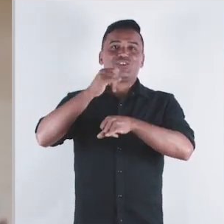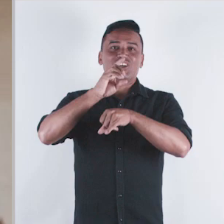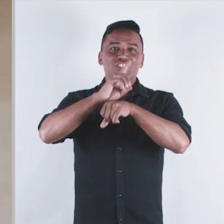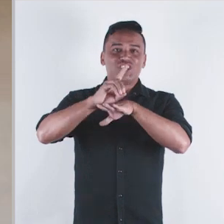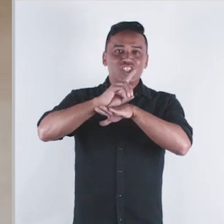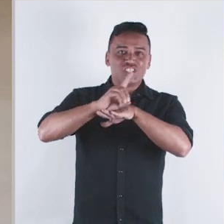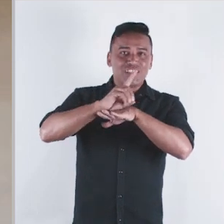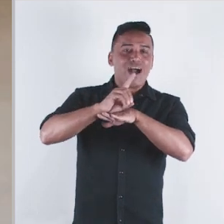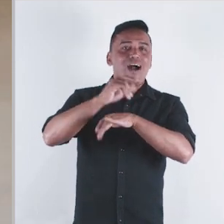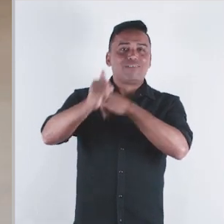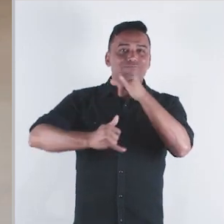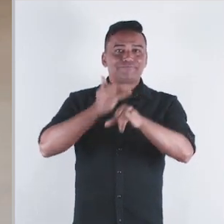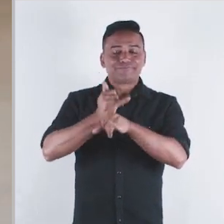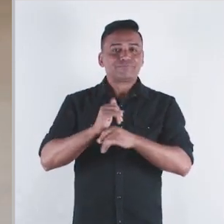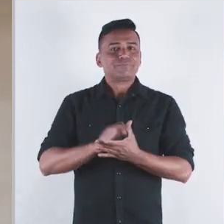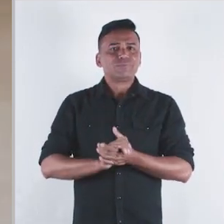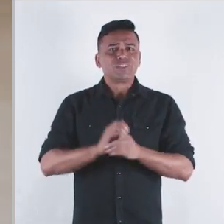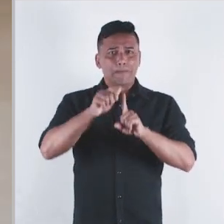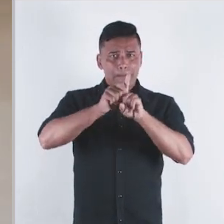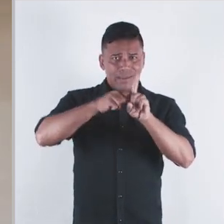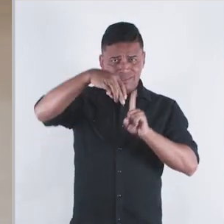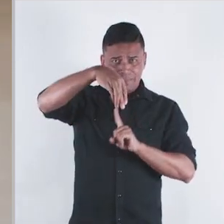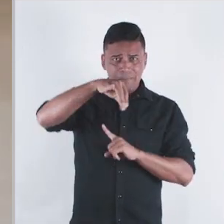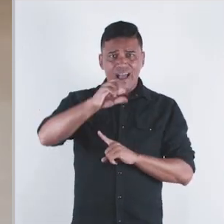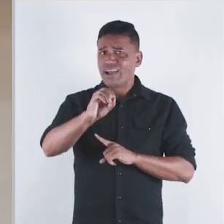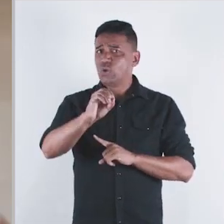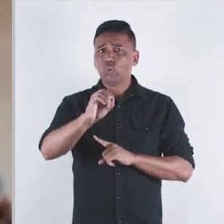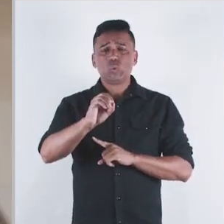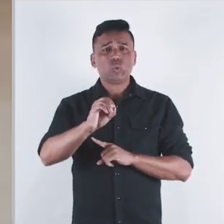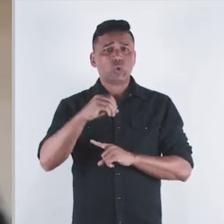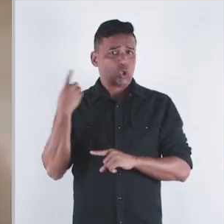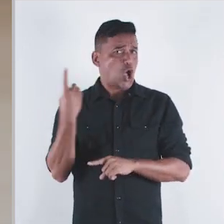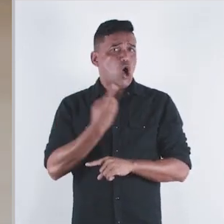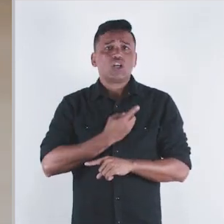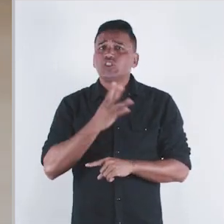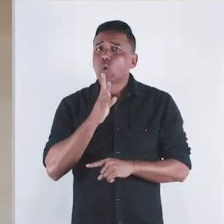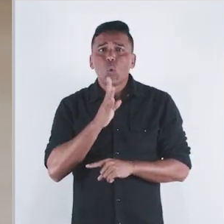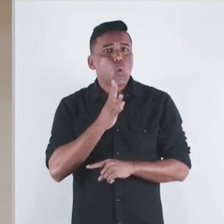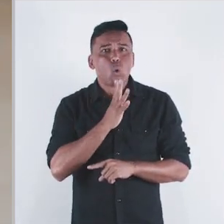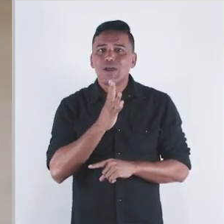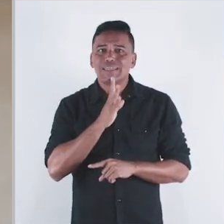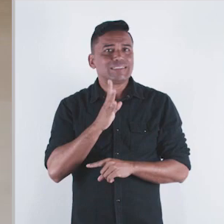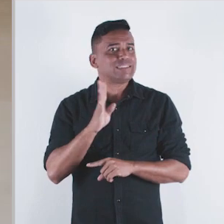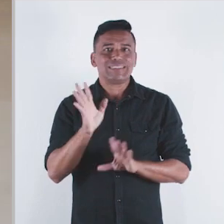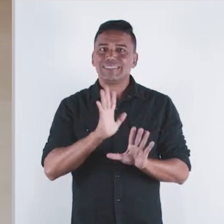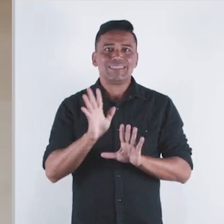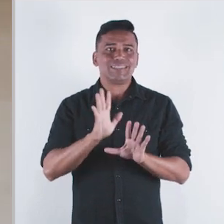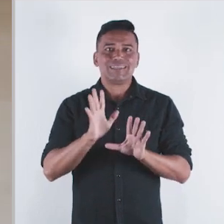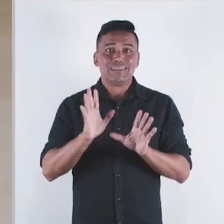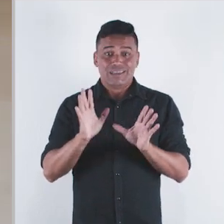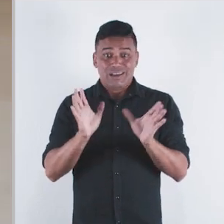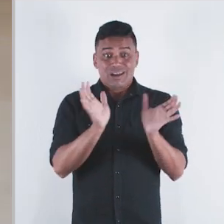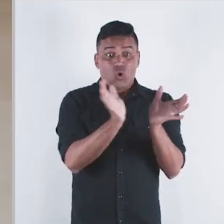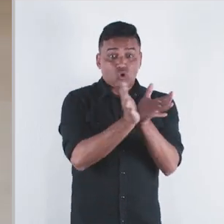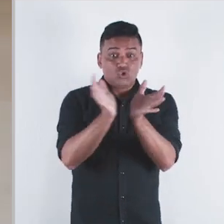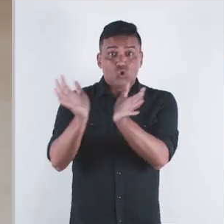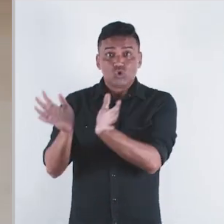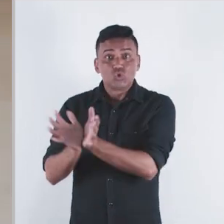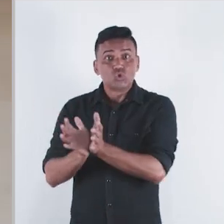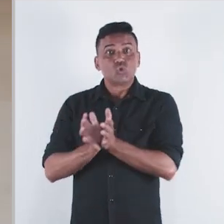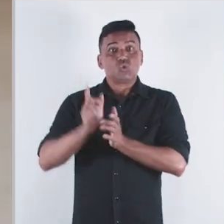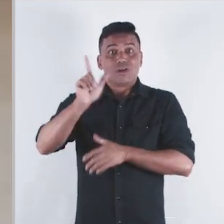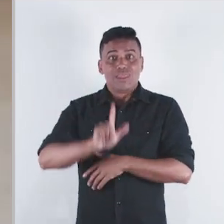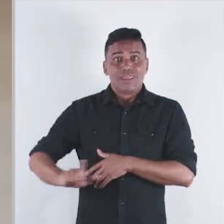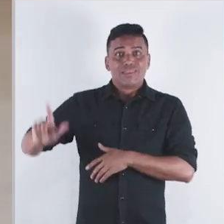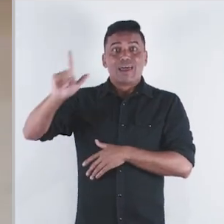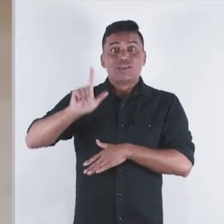né? Até maio, nós não conhecíamos sequer o conjunto da nossa literatura digital brasileira, né?